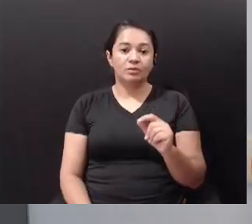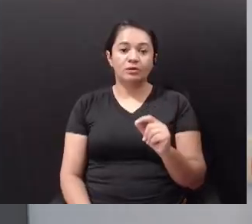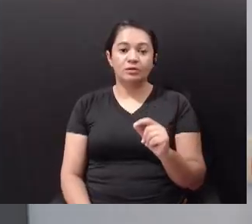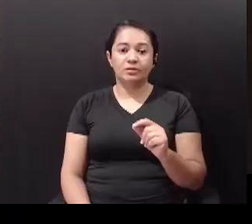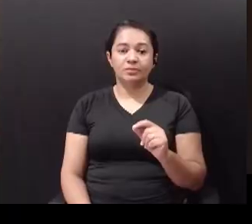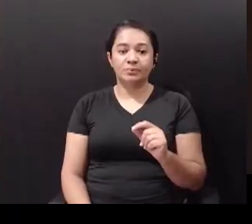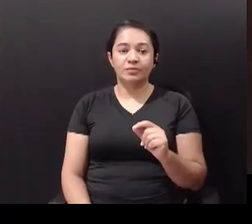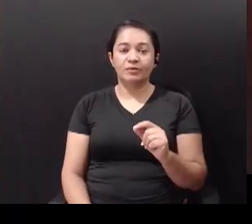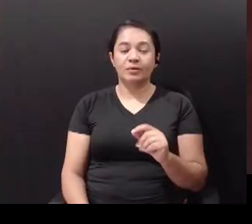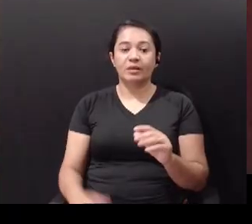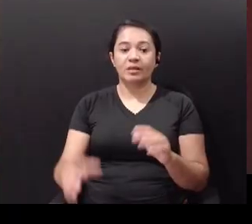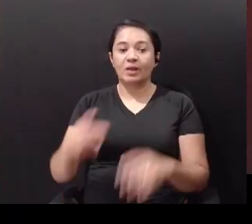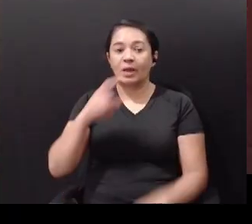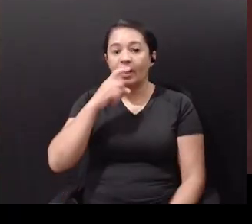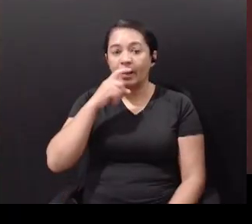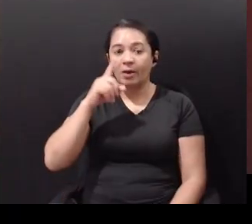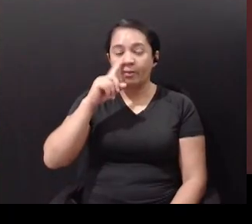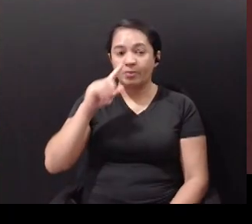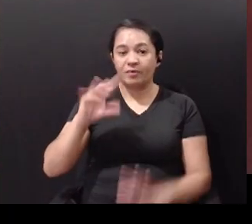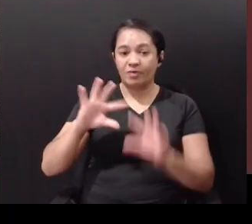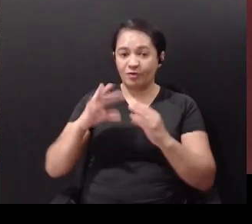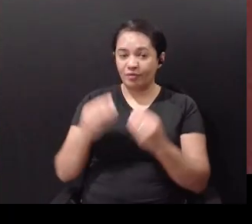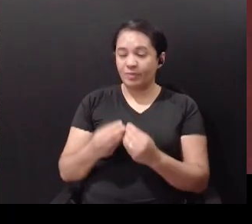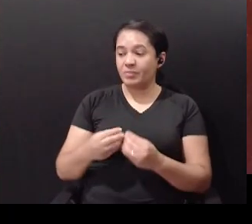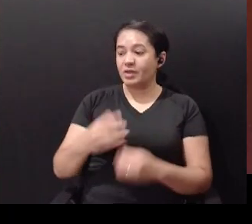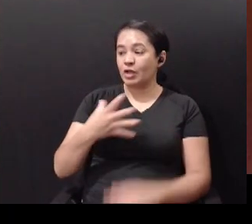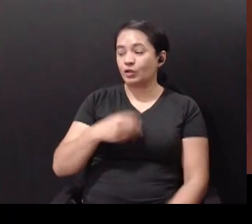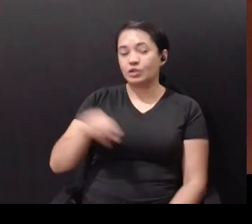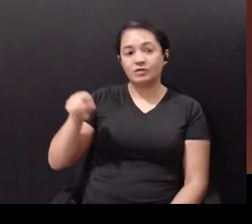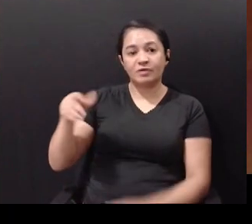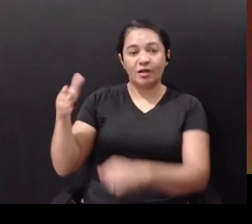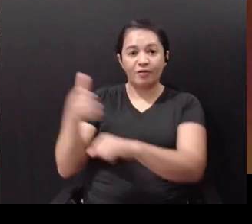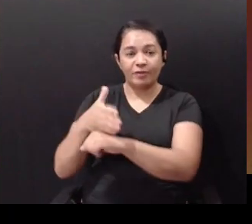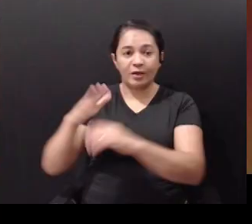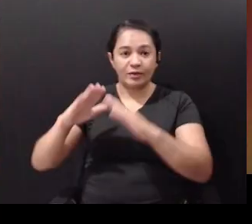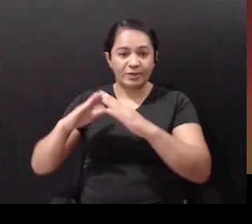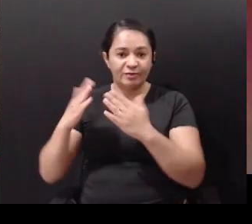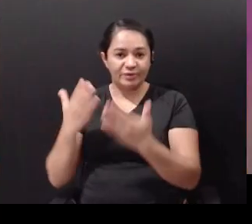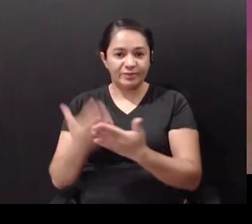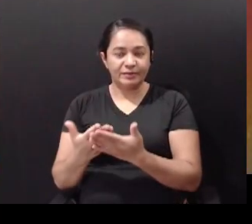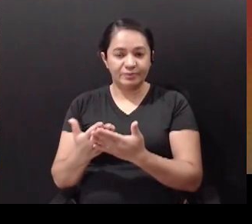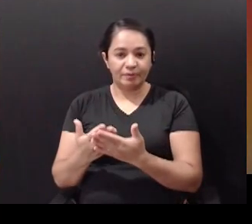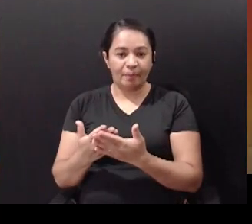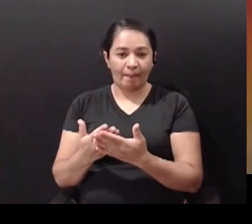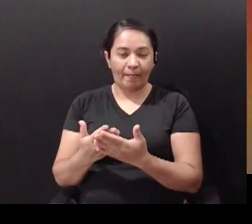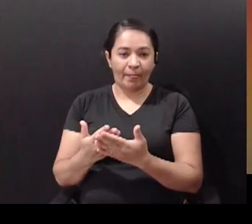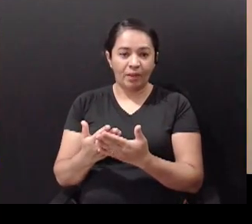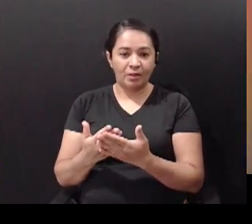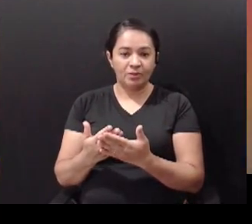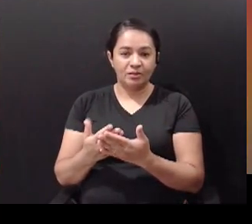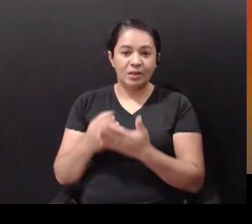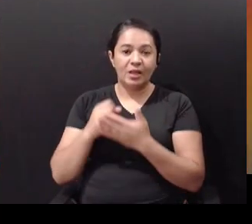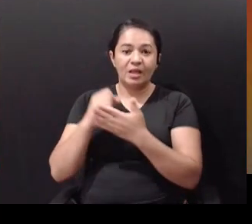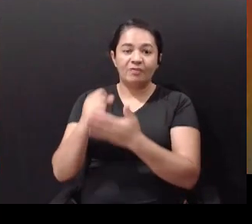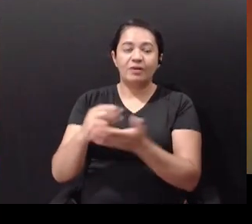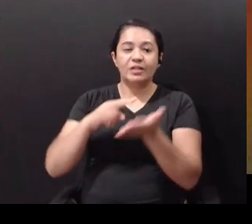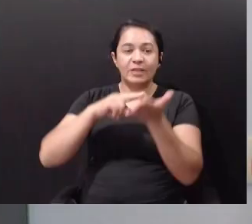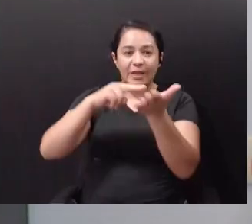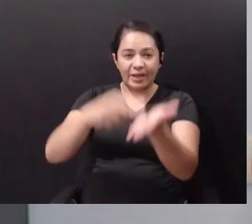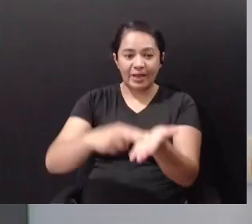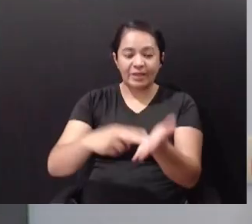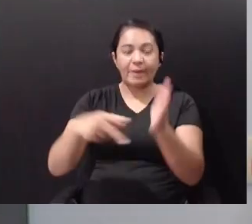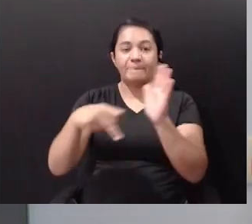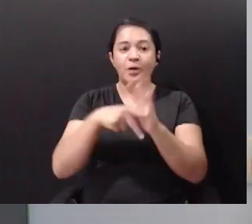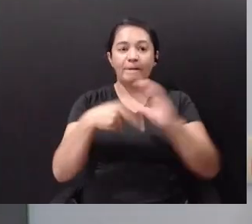possuíam filhas no Colégio Florence, e até mesmo o próprio Hercule Florence, eles enviassem cartas para a Câmara Municipal